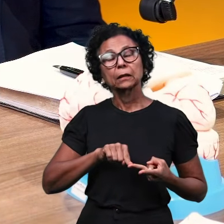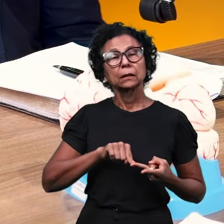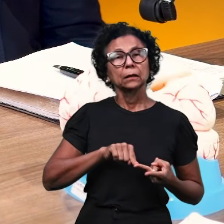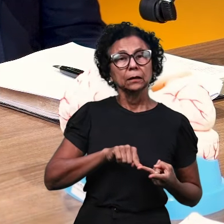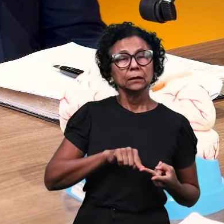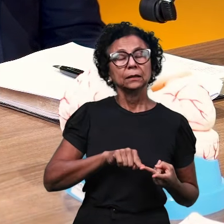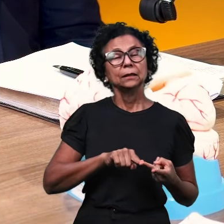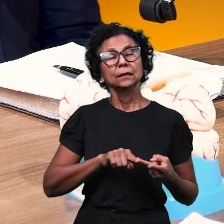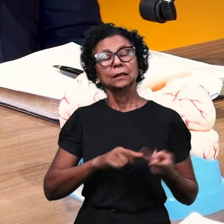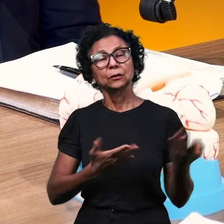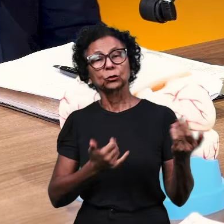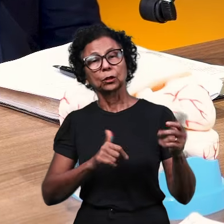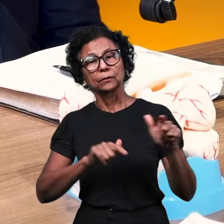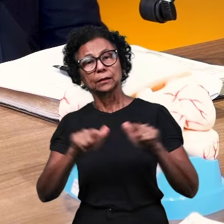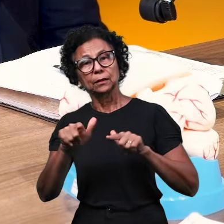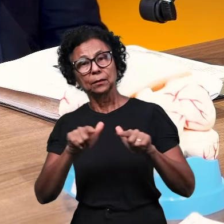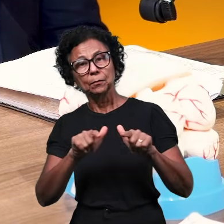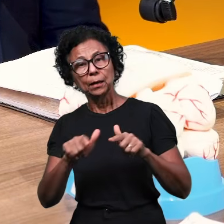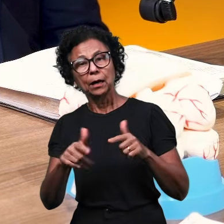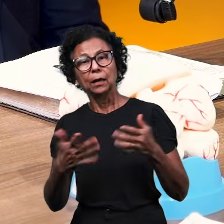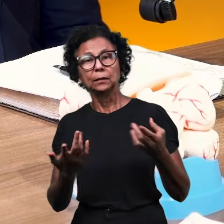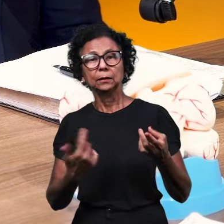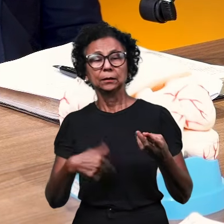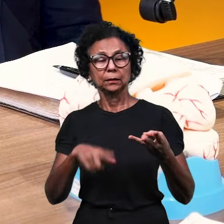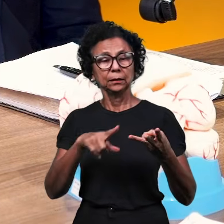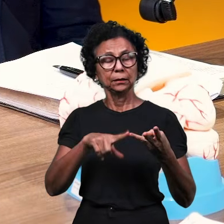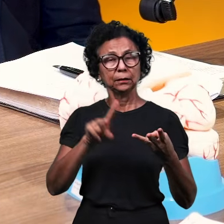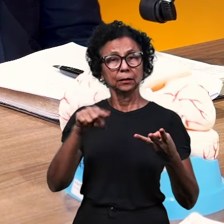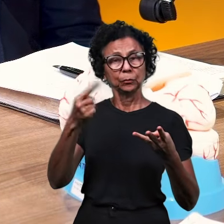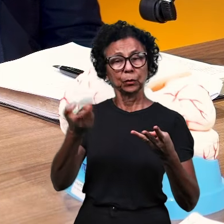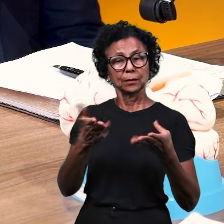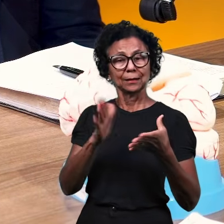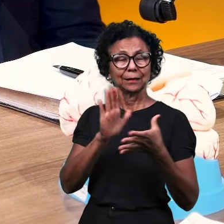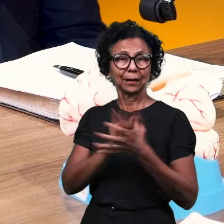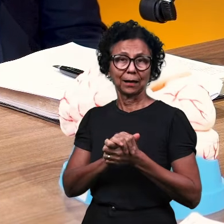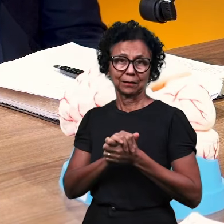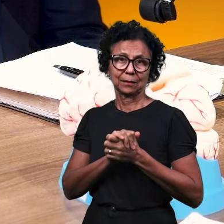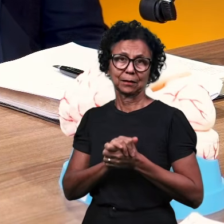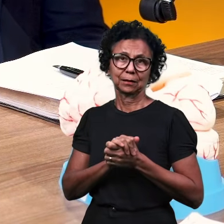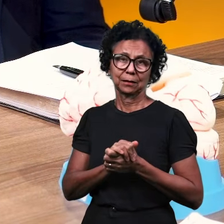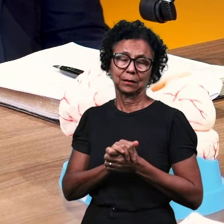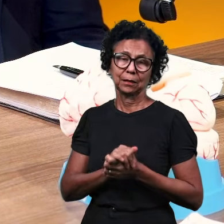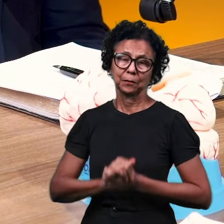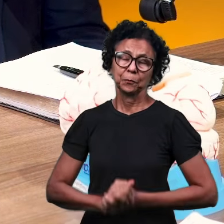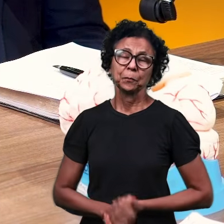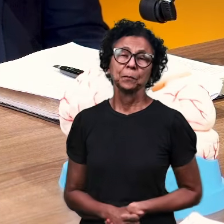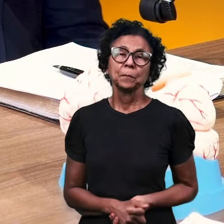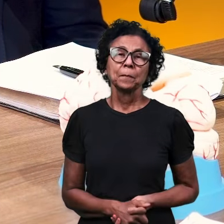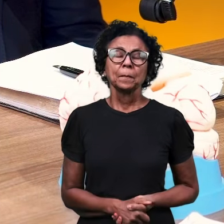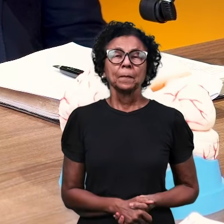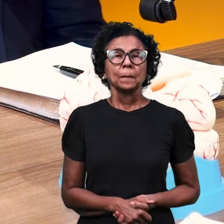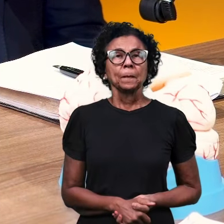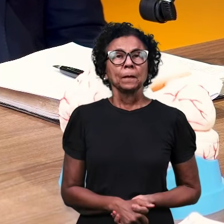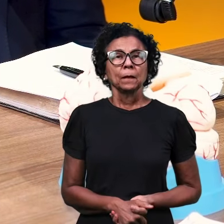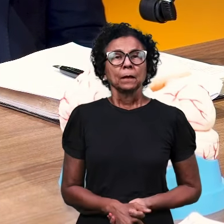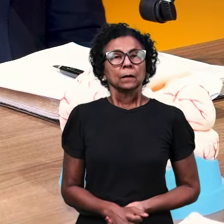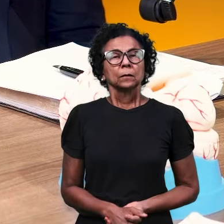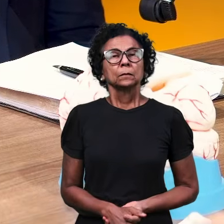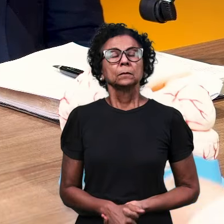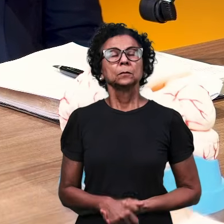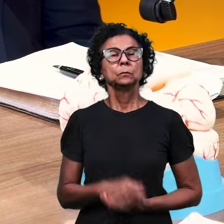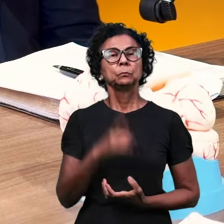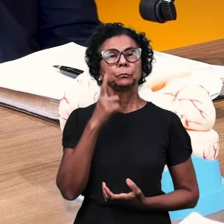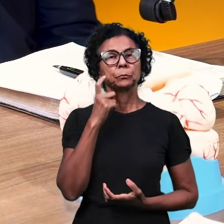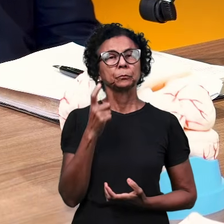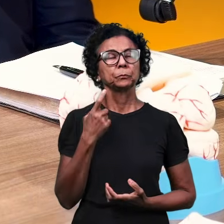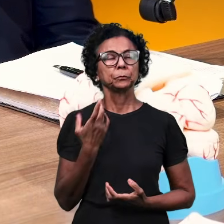depois ele trabalha e depois ele forma, né, assim, o seu lar. E dentro desse contexto, né, é